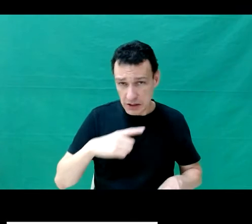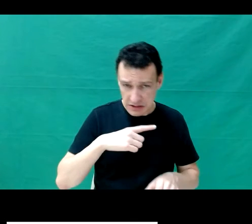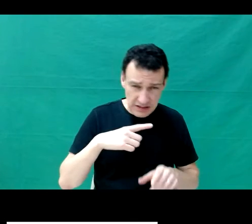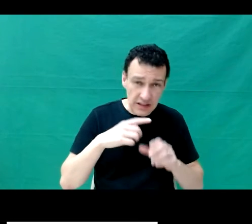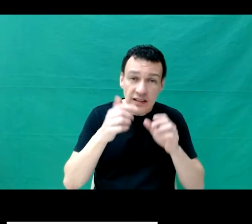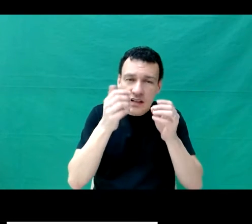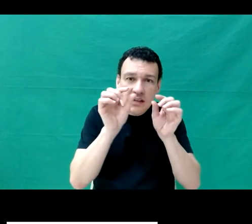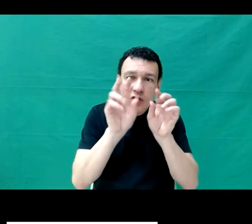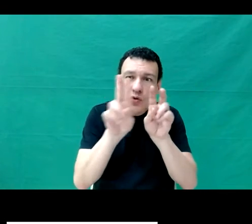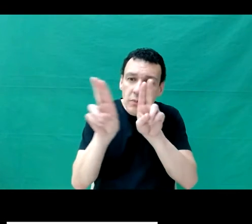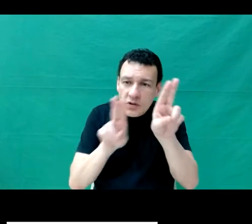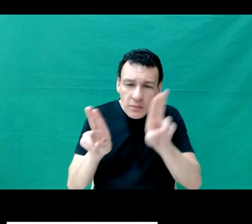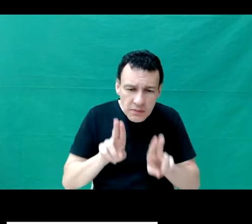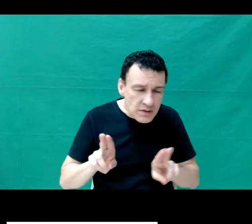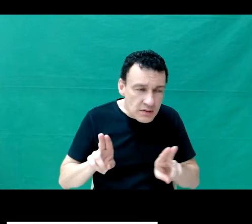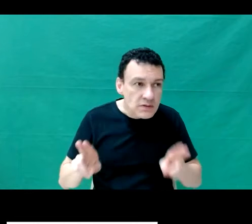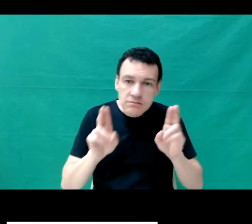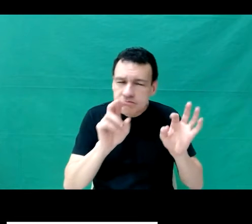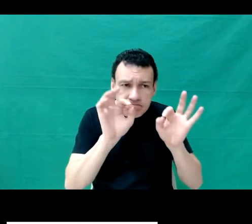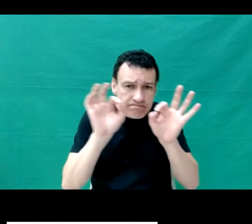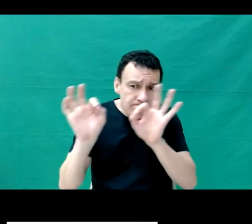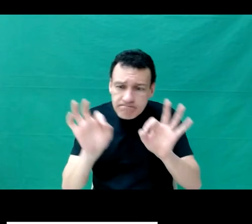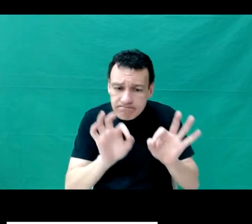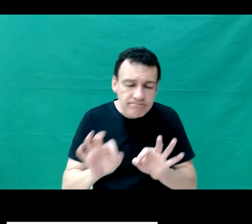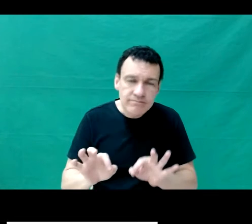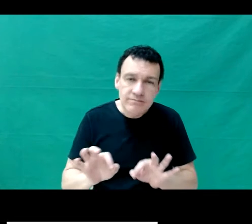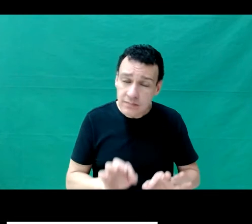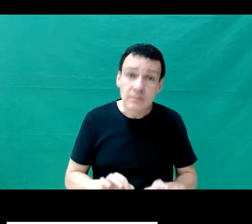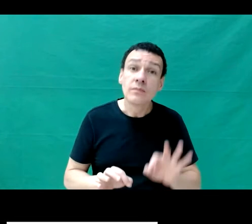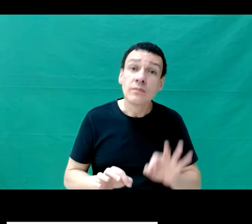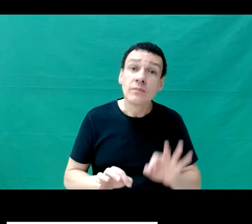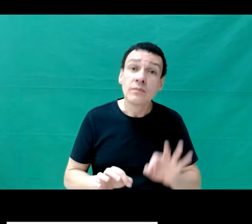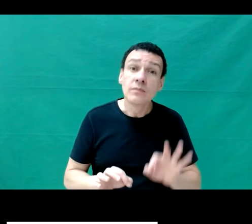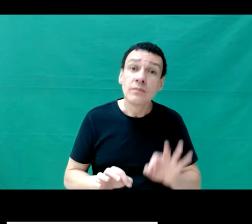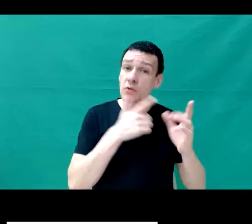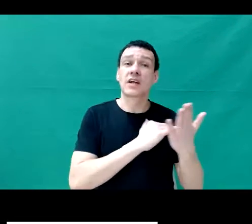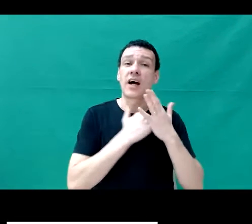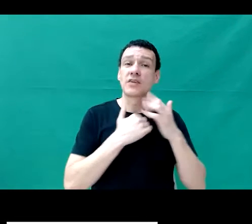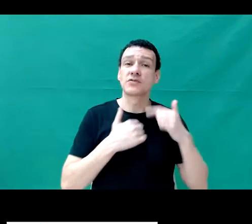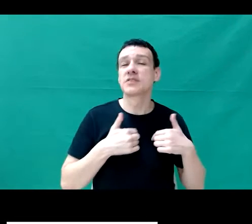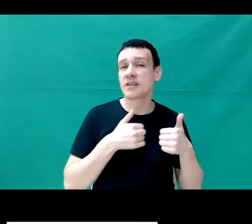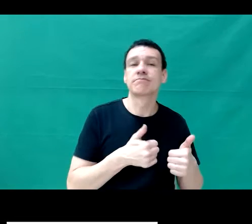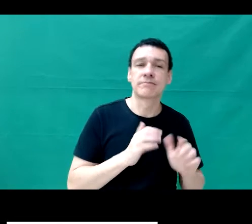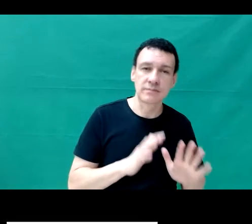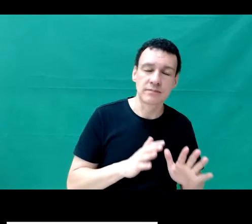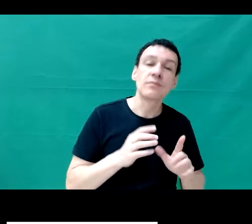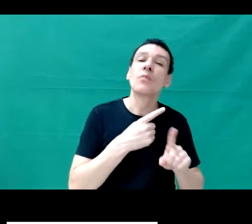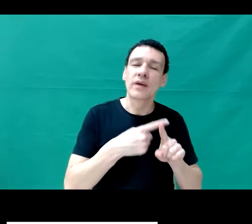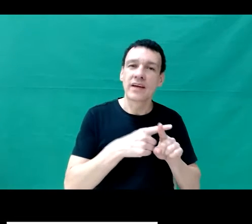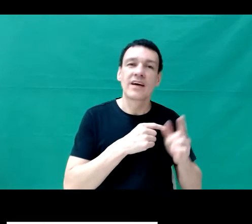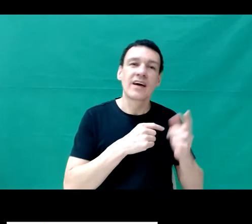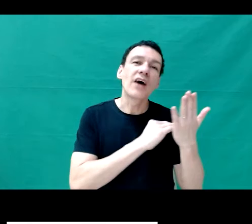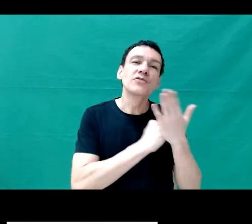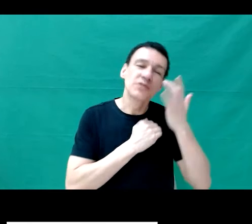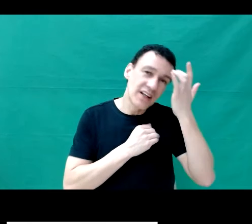coisas que a gente também pode facilitar o processo, né. Então a gente consegue sim, com uma ferramenta, ampliar e também